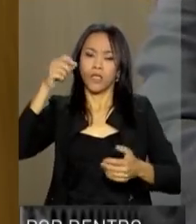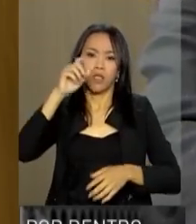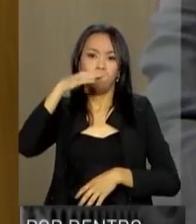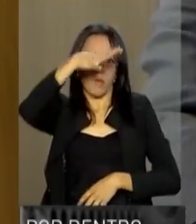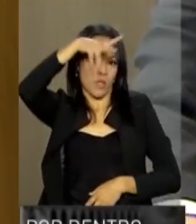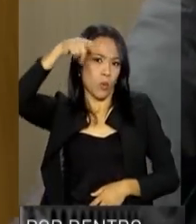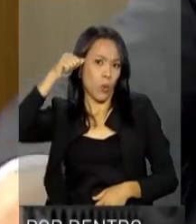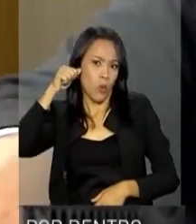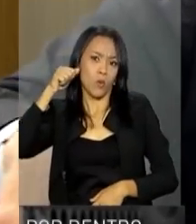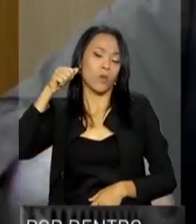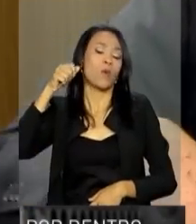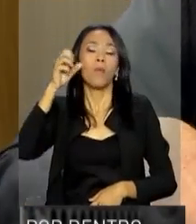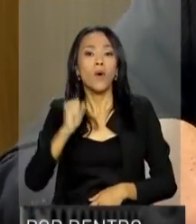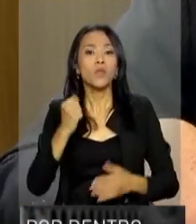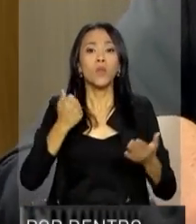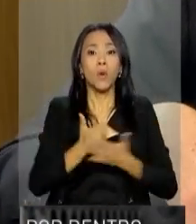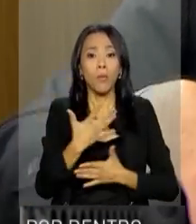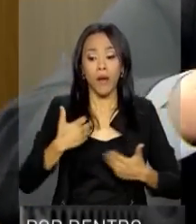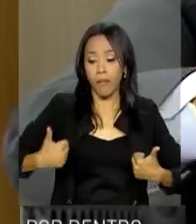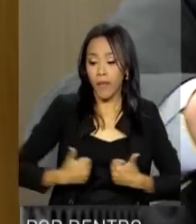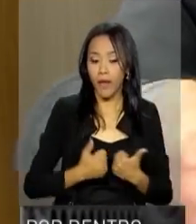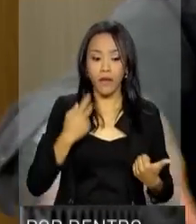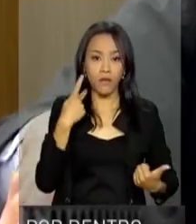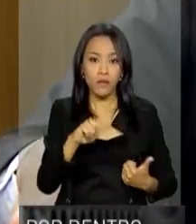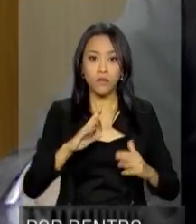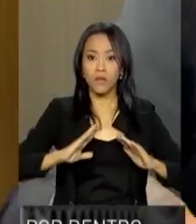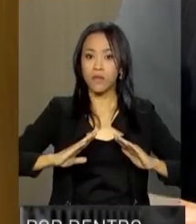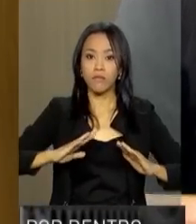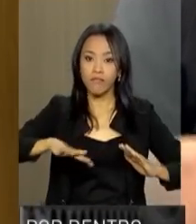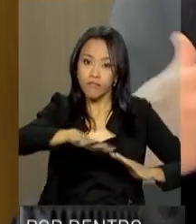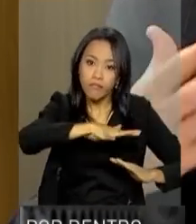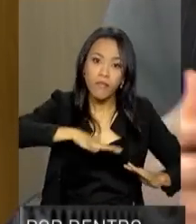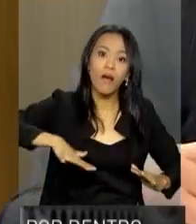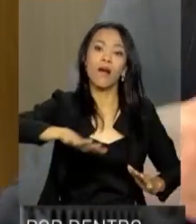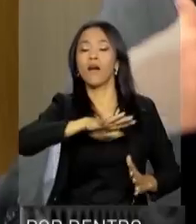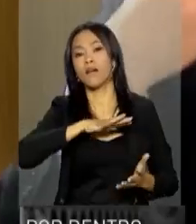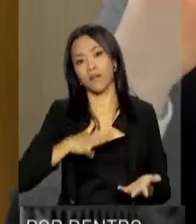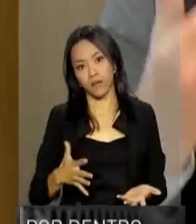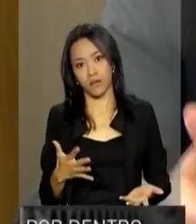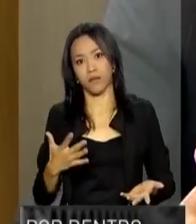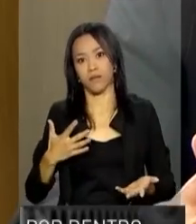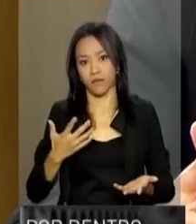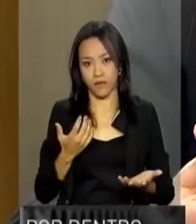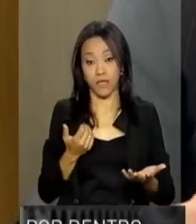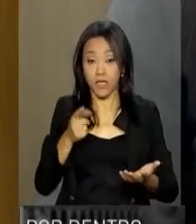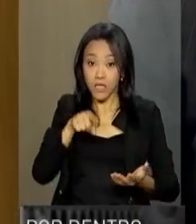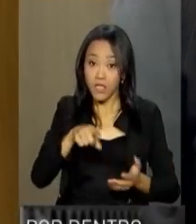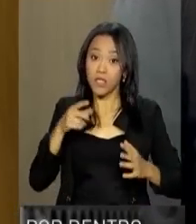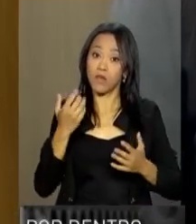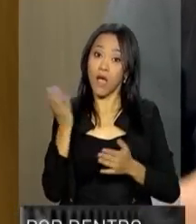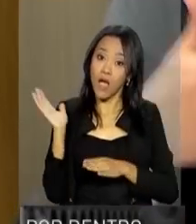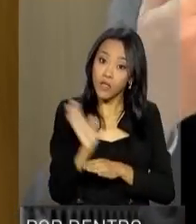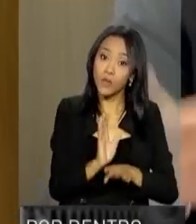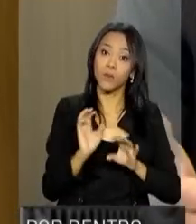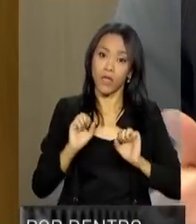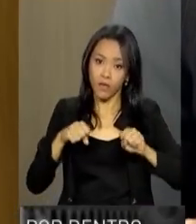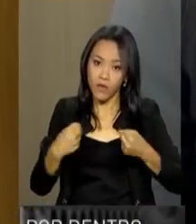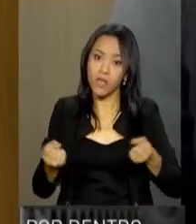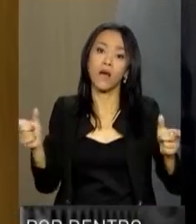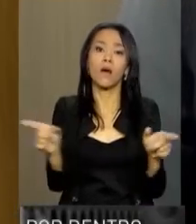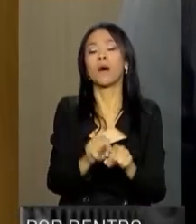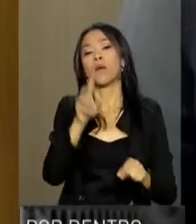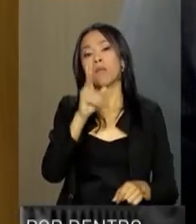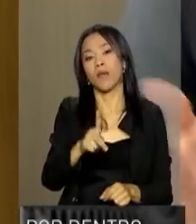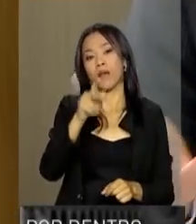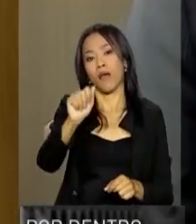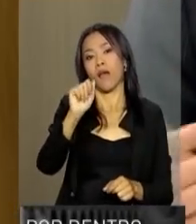agricultores familiares das suas redondezas né da sua região e com isso a gente ajuda a reforçar o paa e ajuda a reforçar